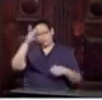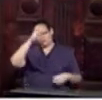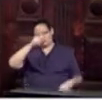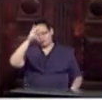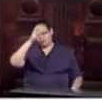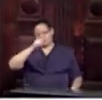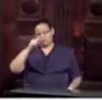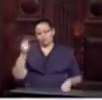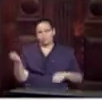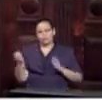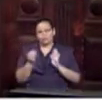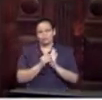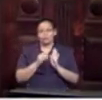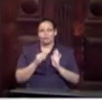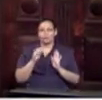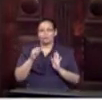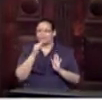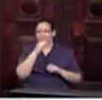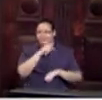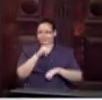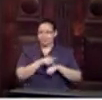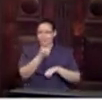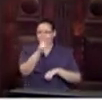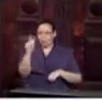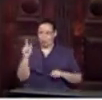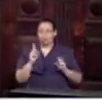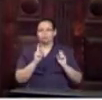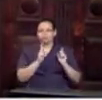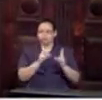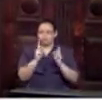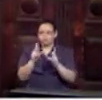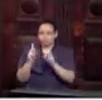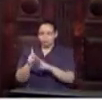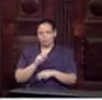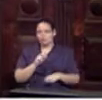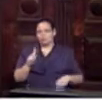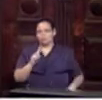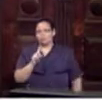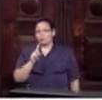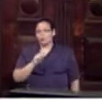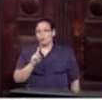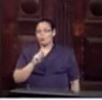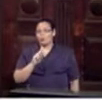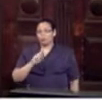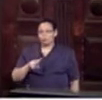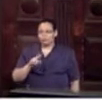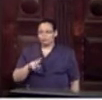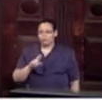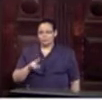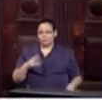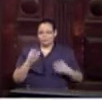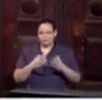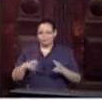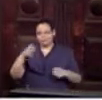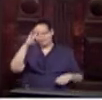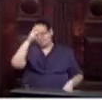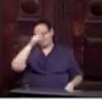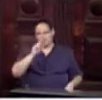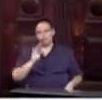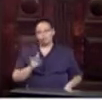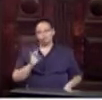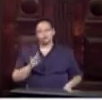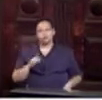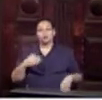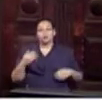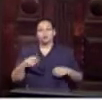e ainda colocando a importação, que não estava, olha que nem era o hortifruti granjeiro, era só a cadeia do leite.